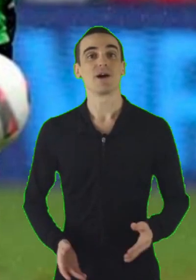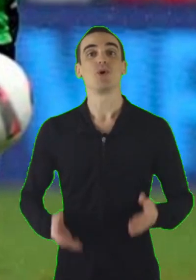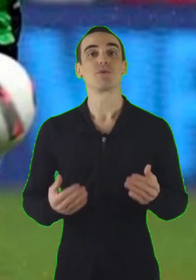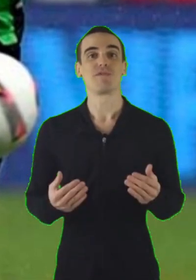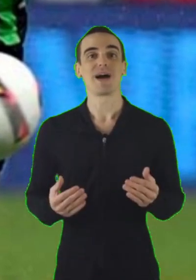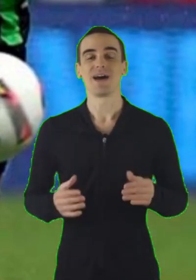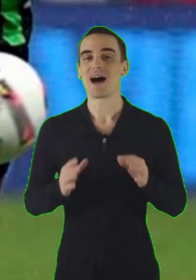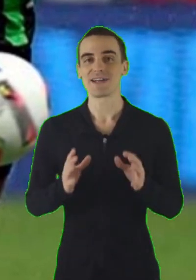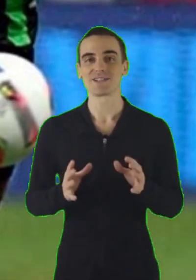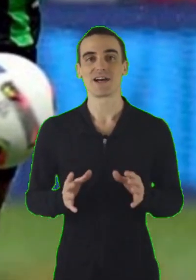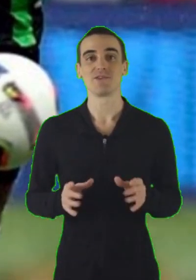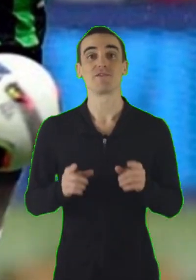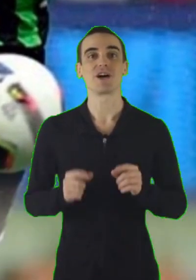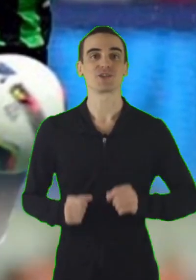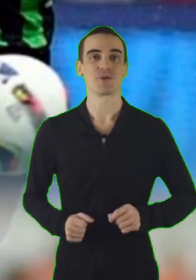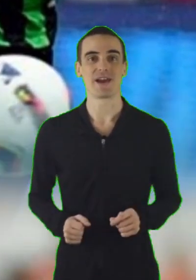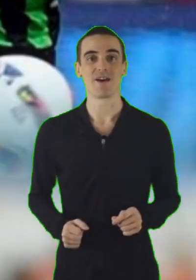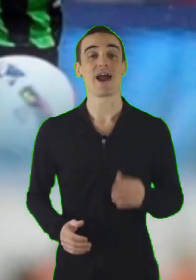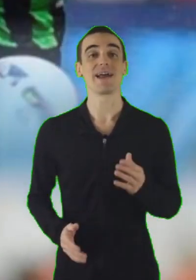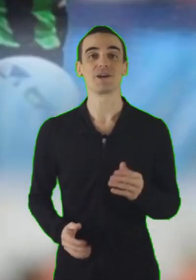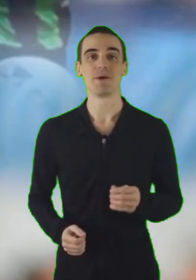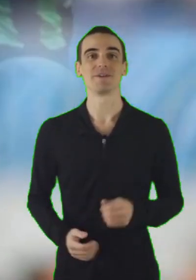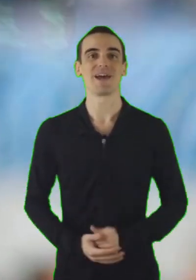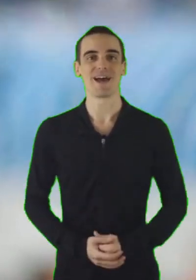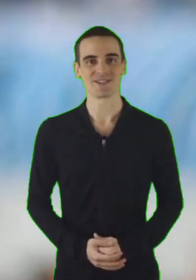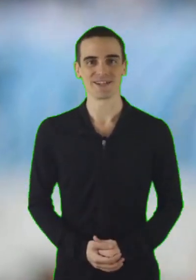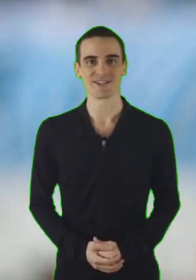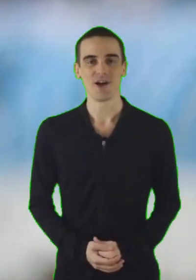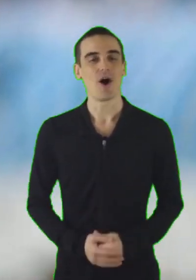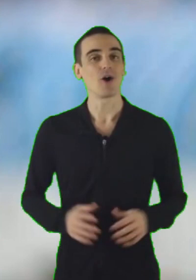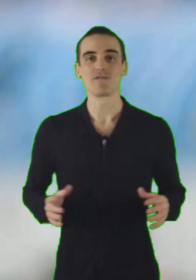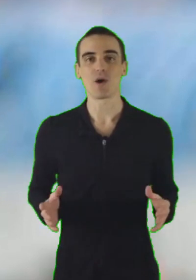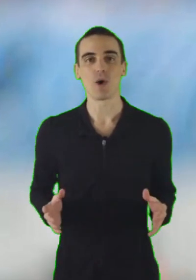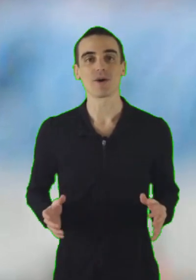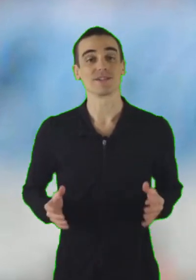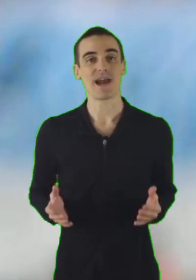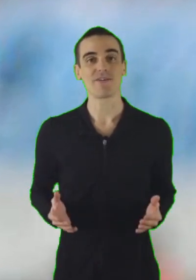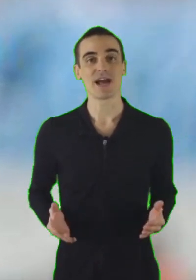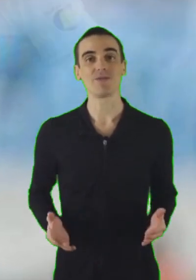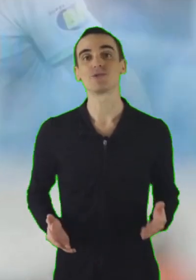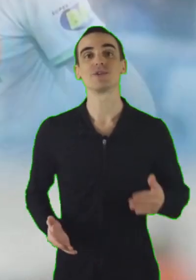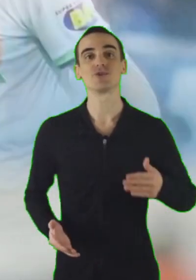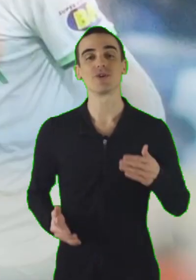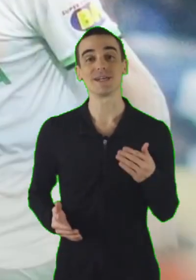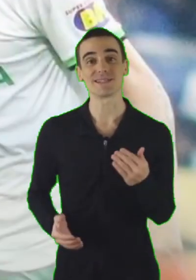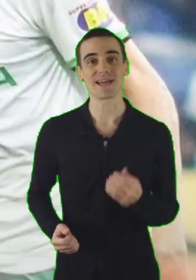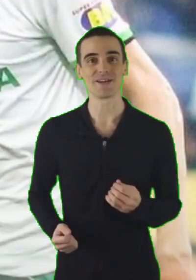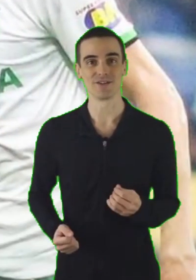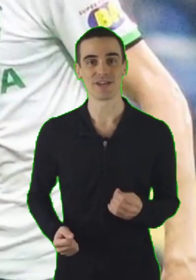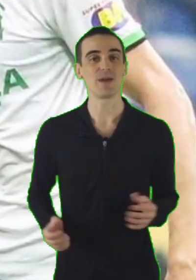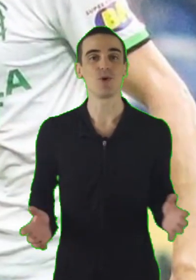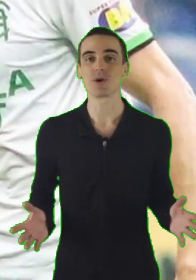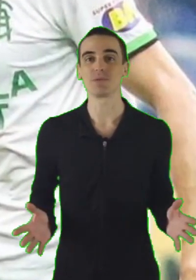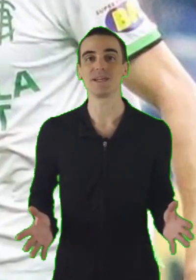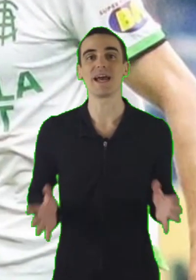o Cruzeiro foi inferior ao rival por 85. Um time que acumulou erros defensivos e ofensivos e praticamente não assustou o adversário,